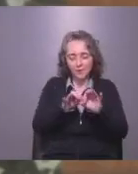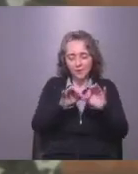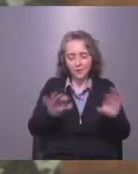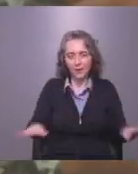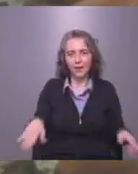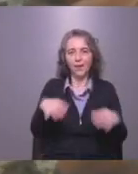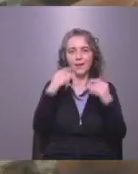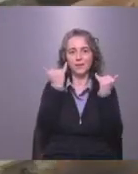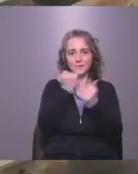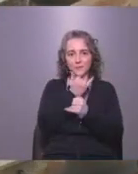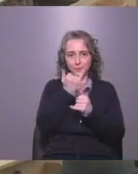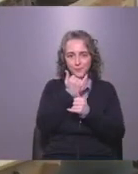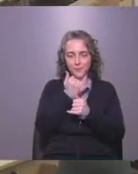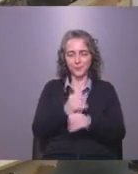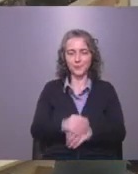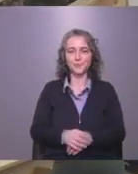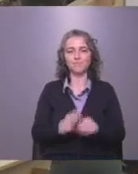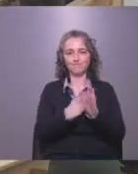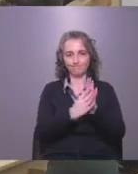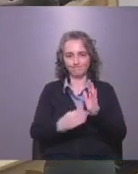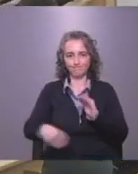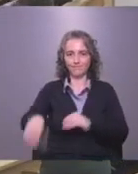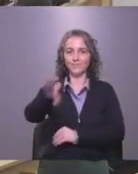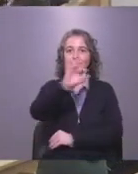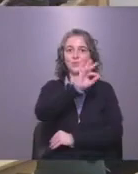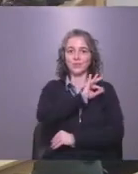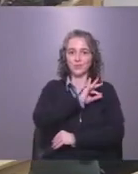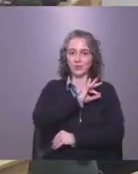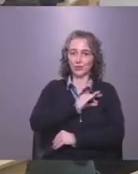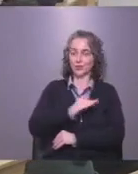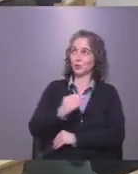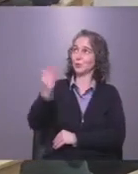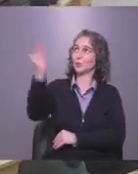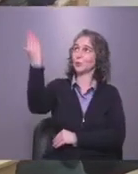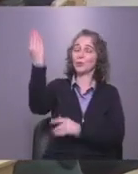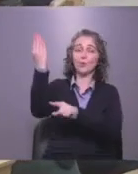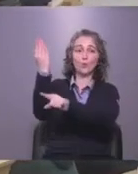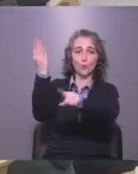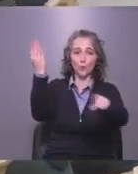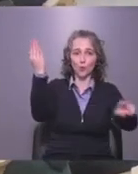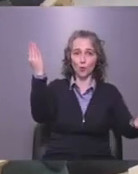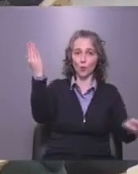caminhos. Ditosos os que temem o